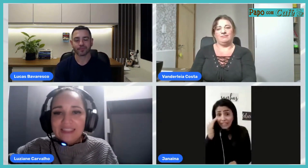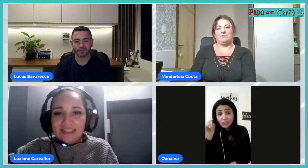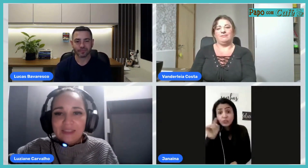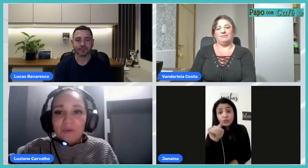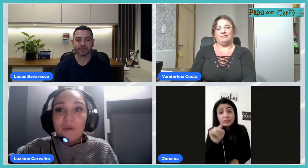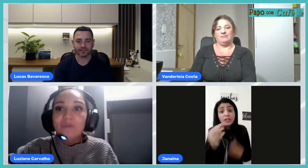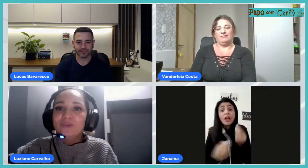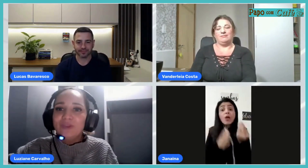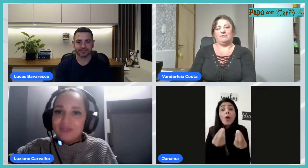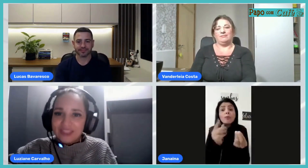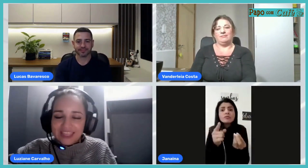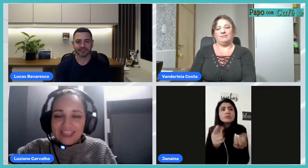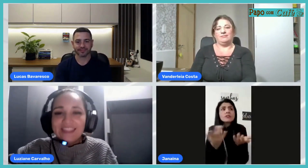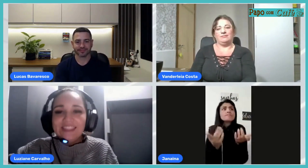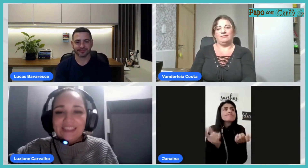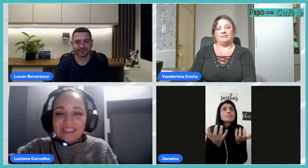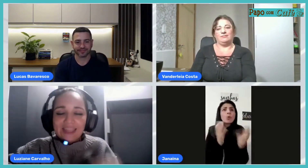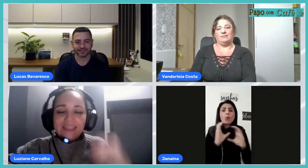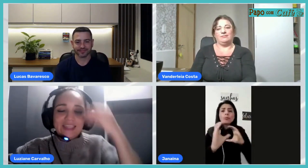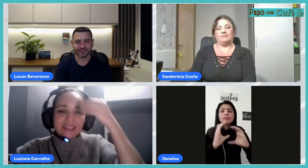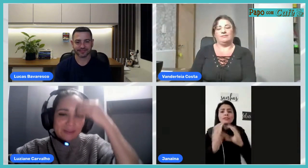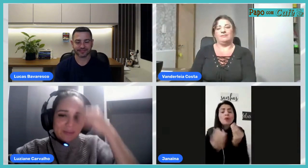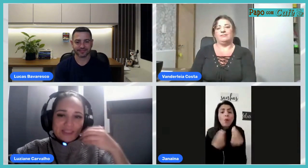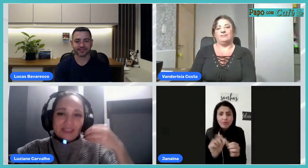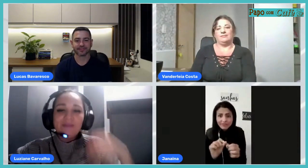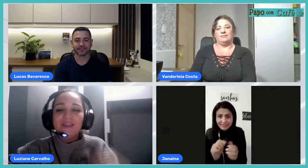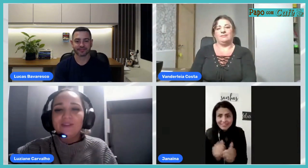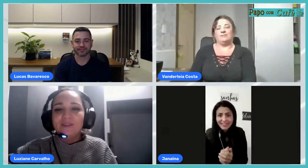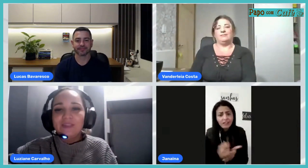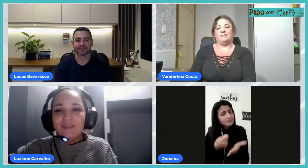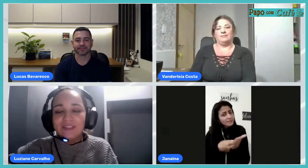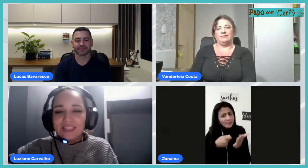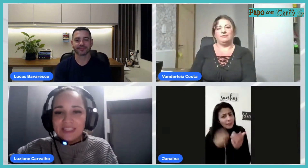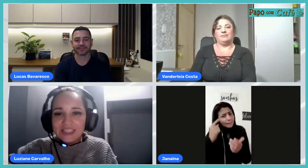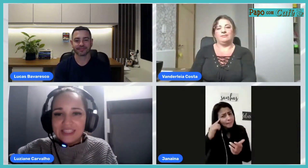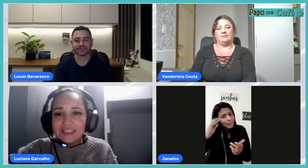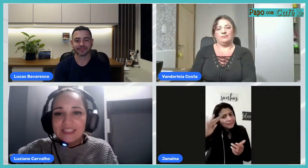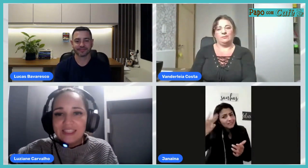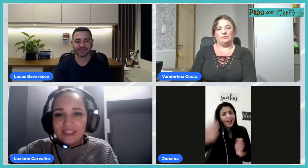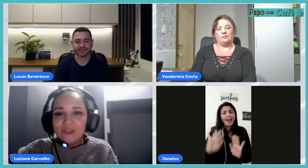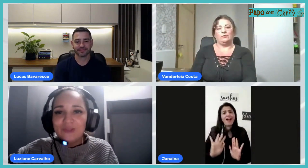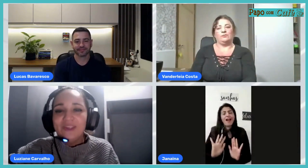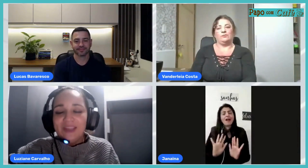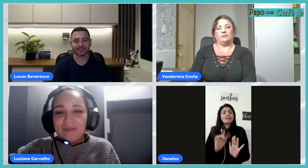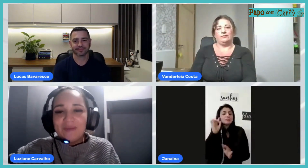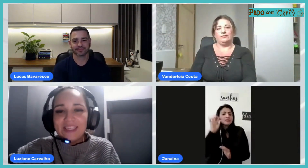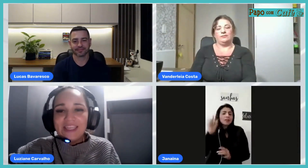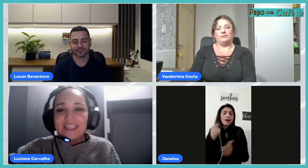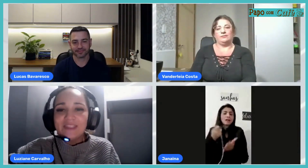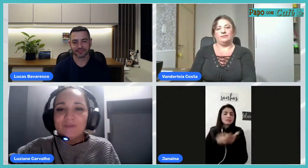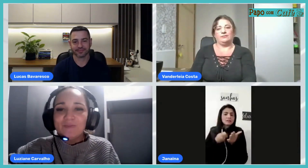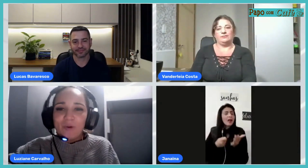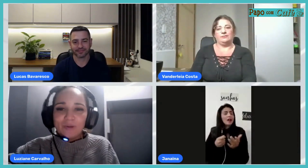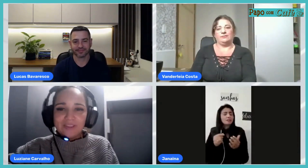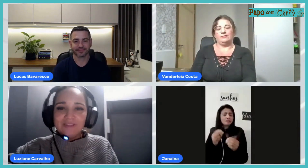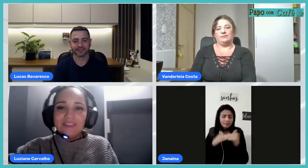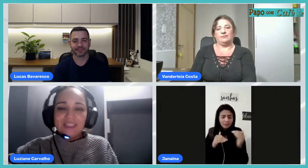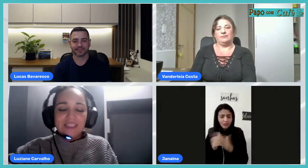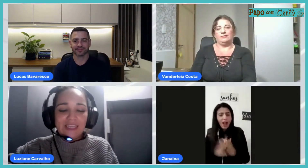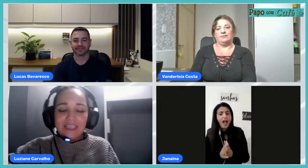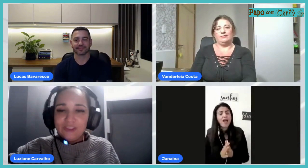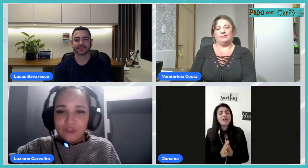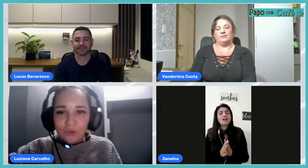ninguém. Então, como tu vai fazer? Tentar ter esse pensamento, né? Fazer esse exercício para que eles